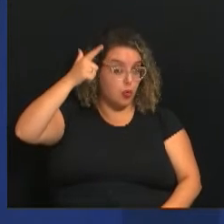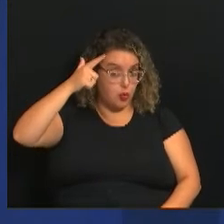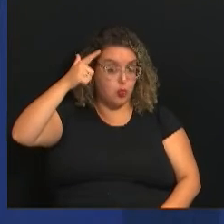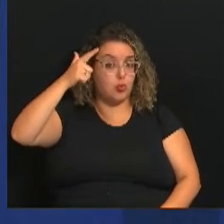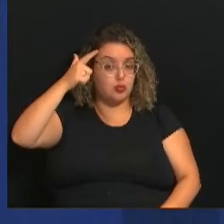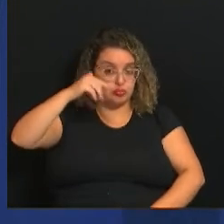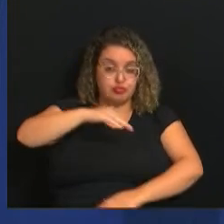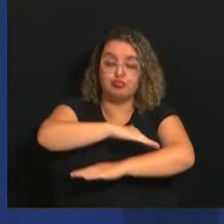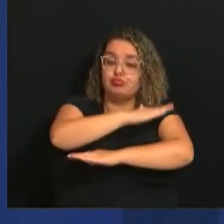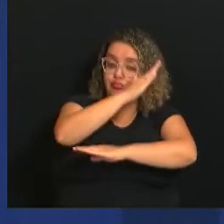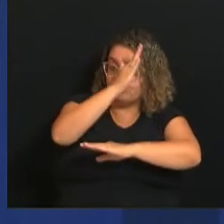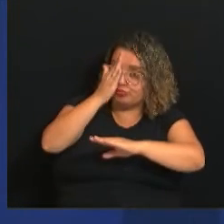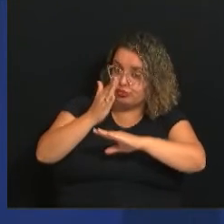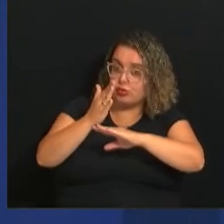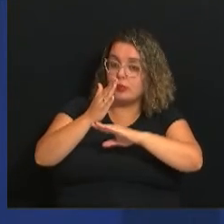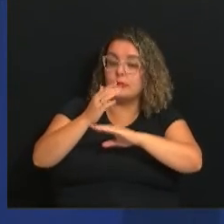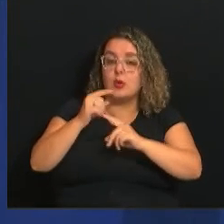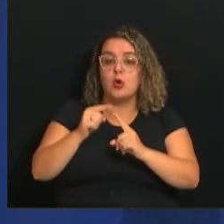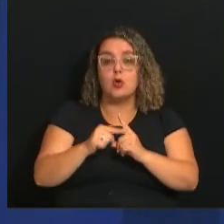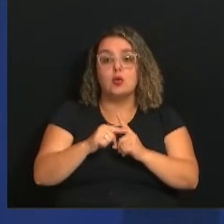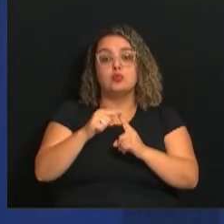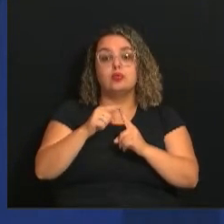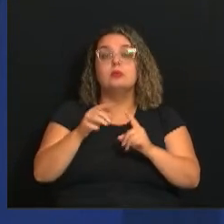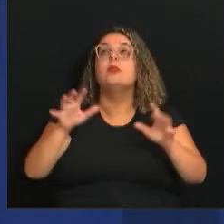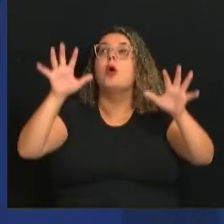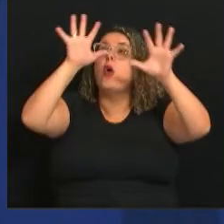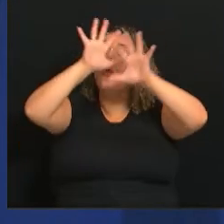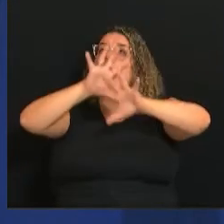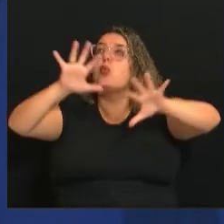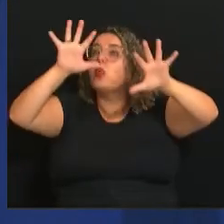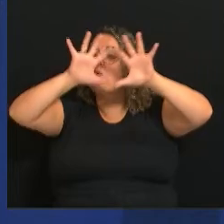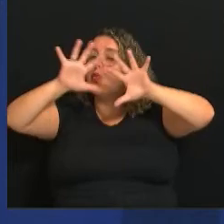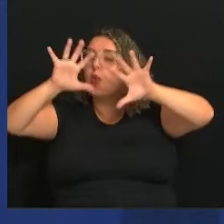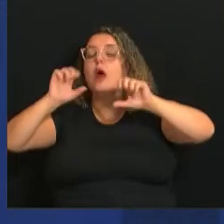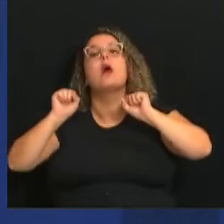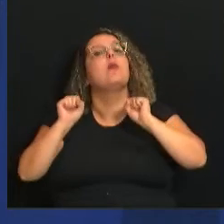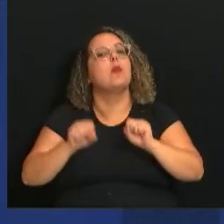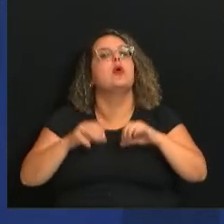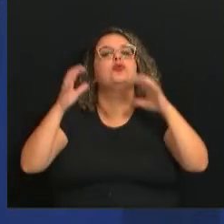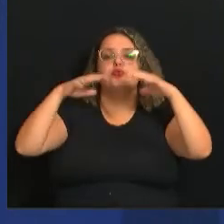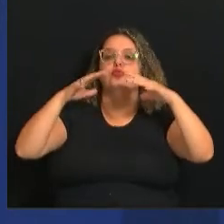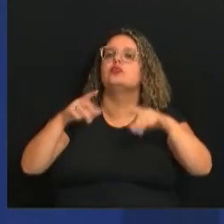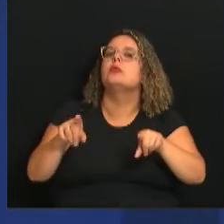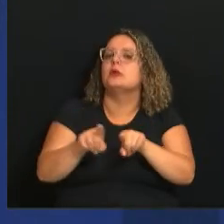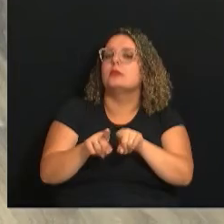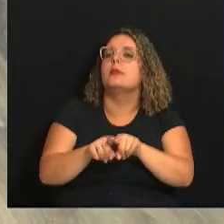acontece nesta quarta-feira, dia 30, a partir das 10 horas da manhã. Vou repetir o site: